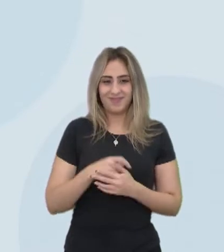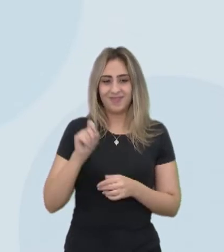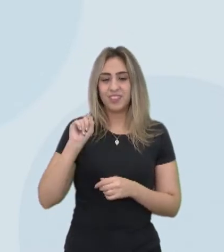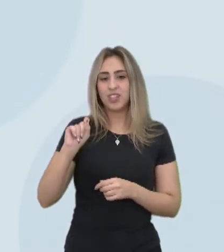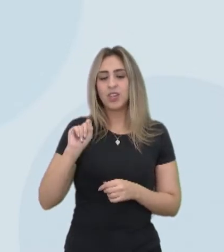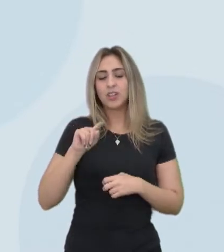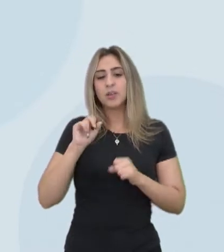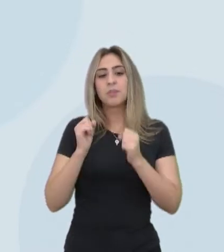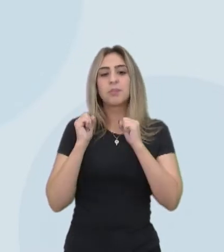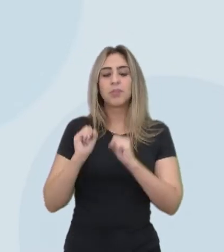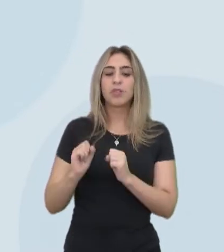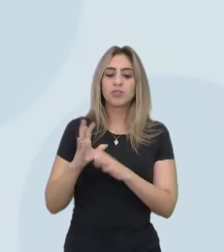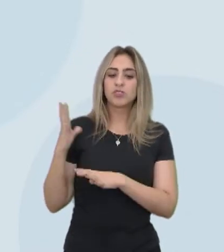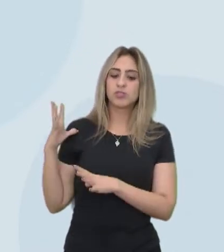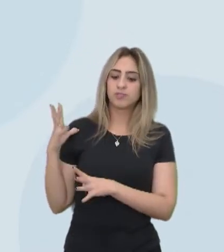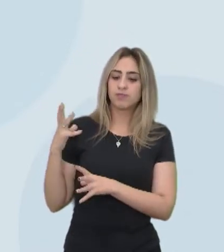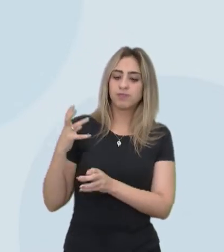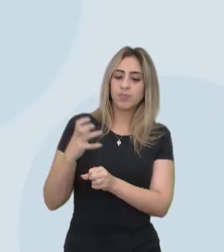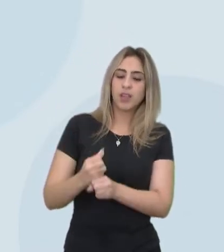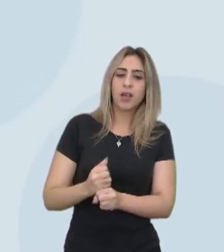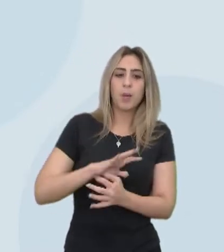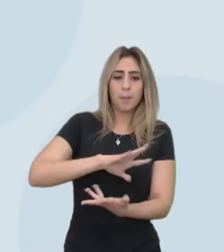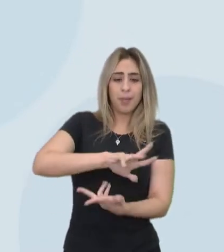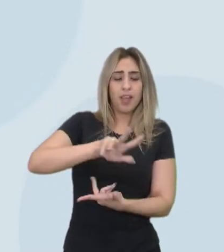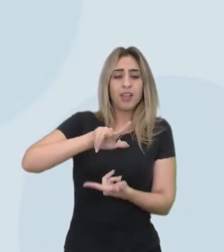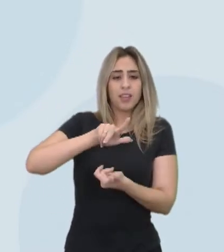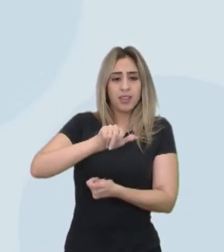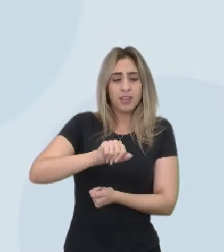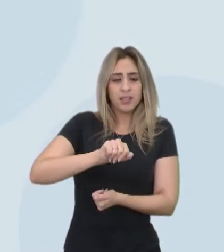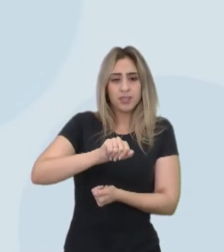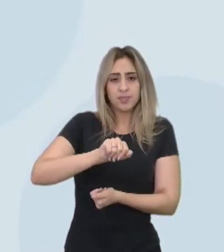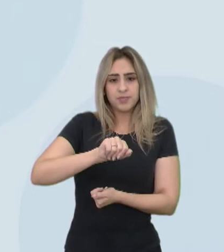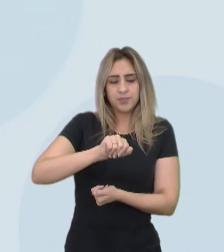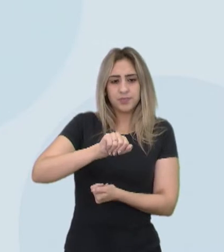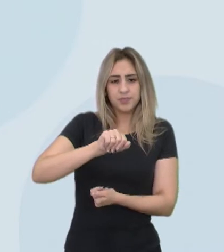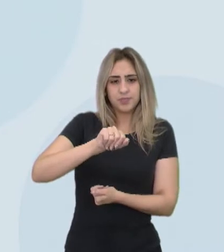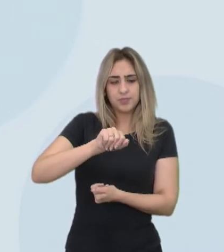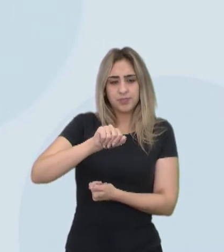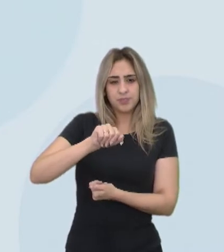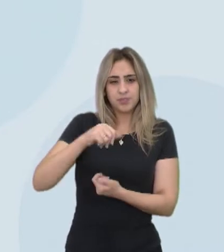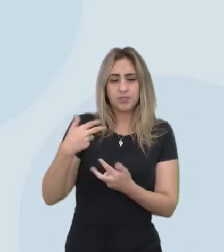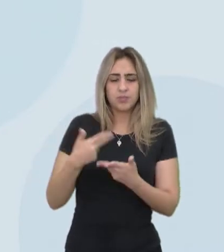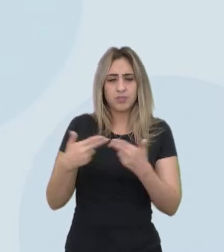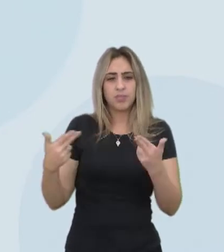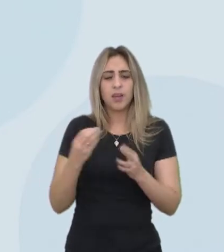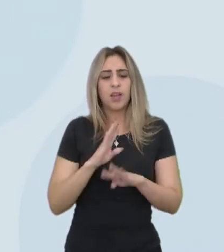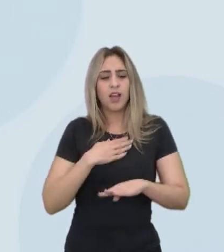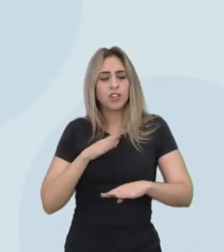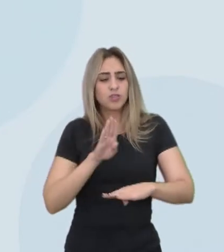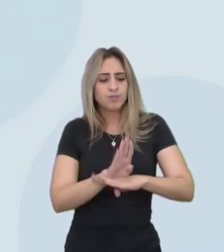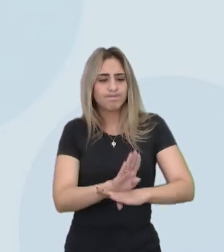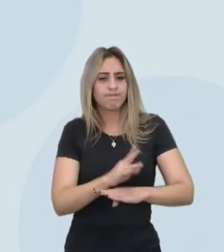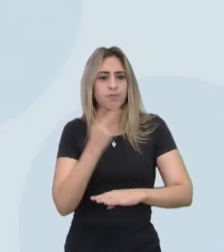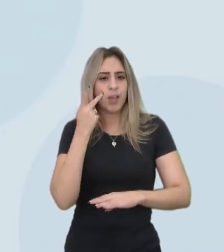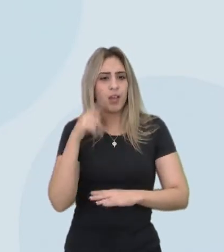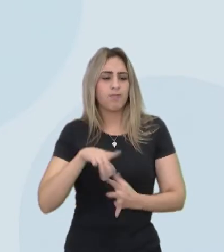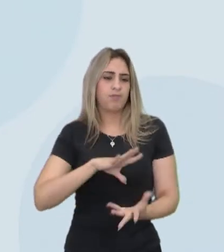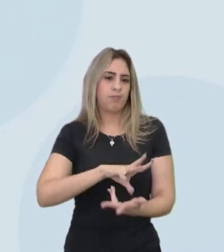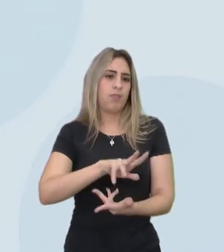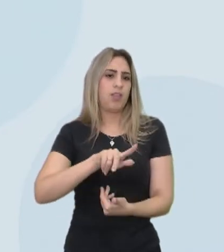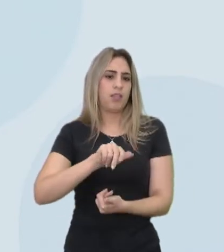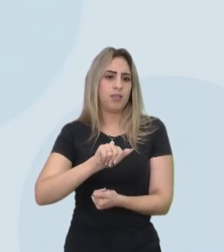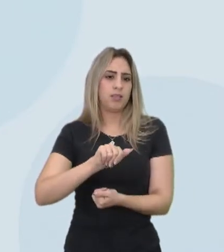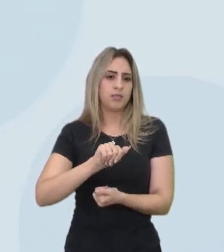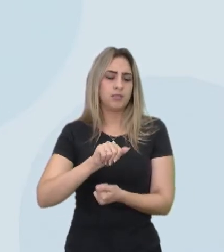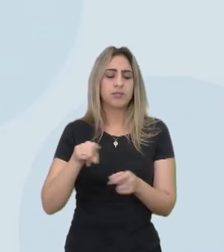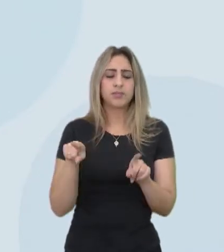isso pode acarretar para o planeta, o que pode trazer de malefícios ou mesmo benefícios ao planeta,